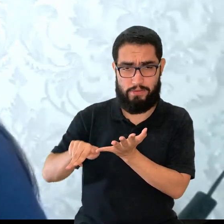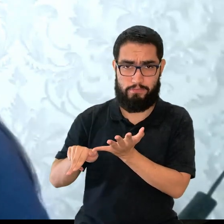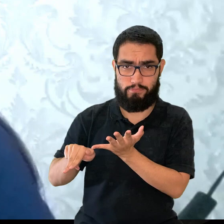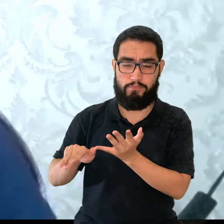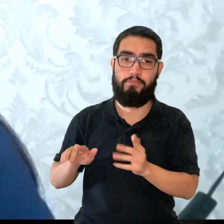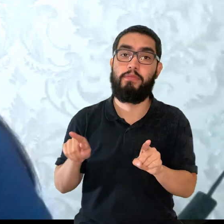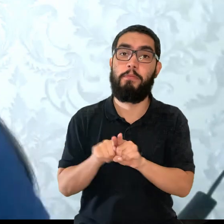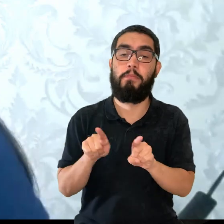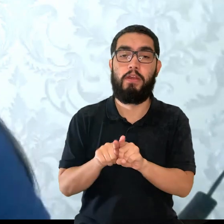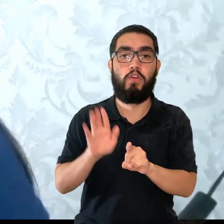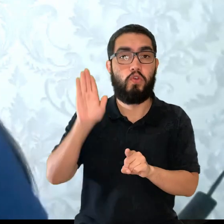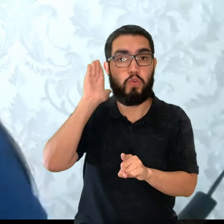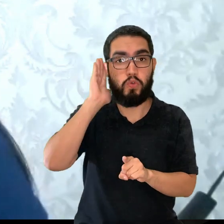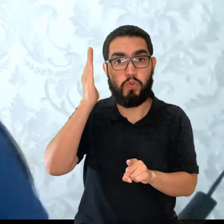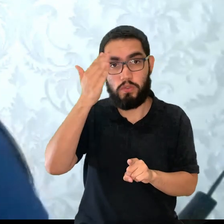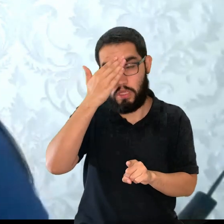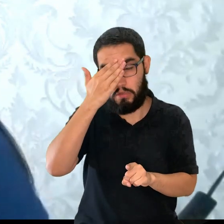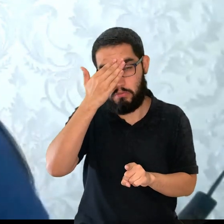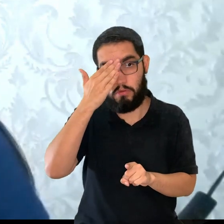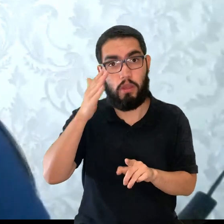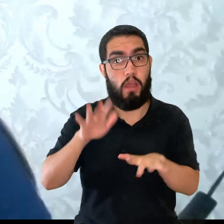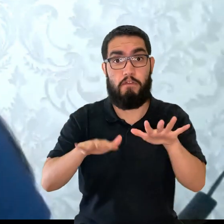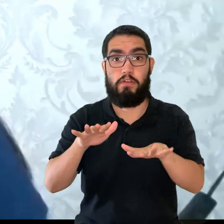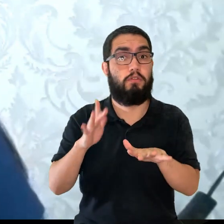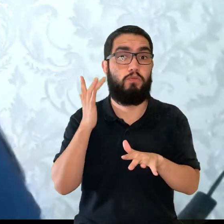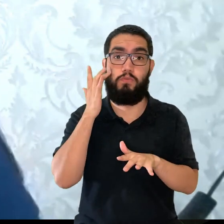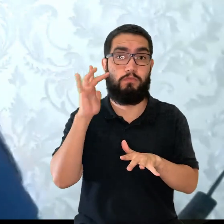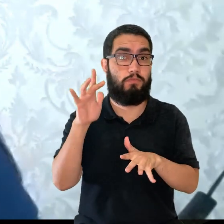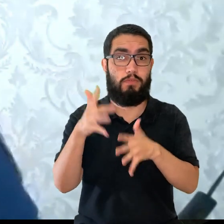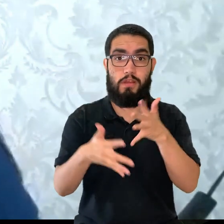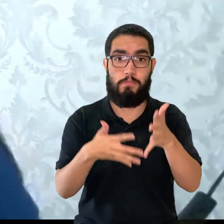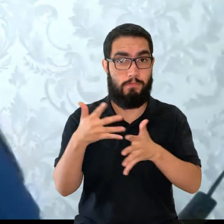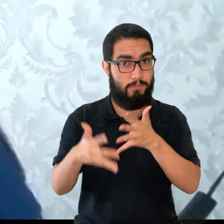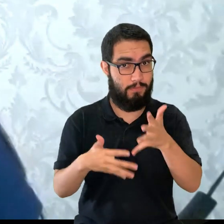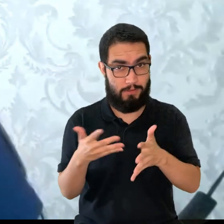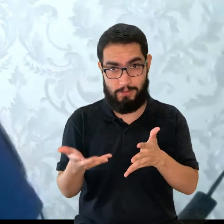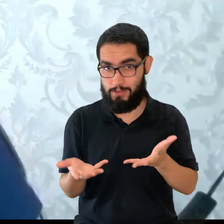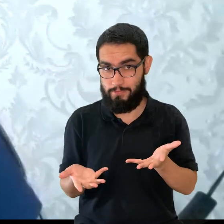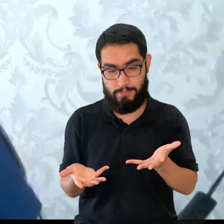Libras. E nem todo surdo cego sabe Libras.